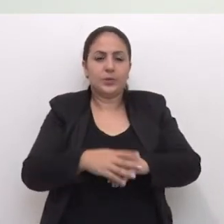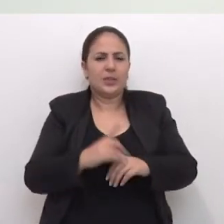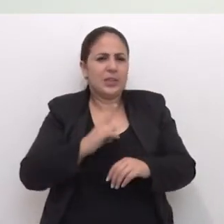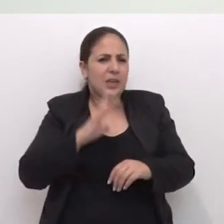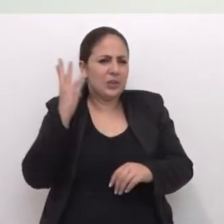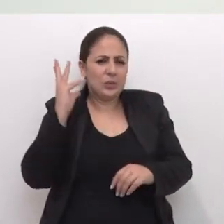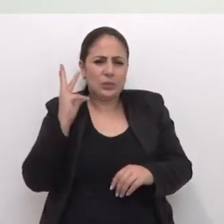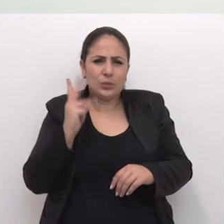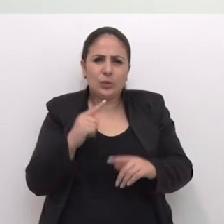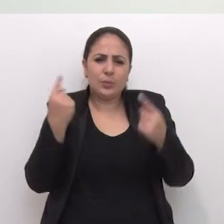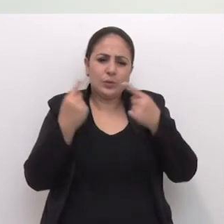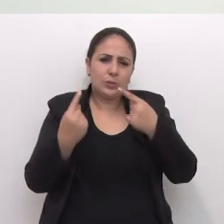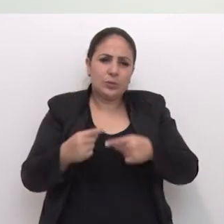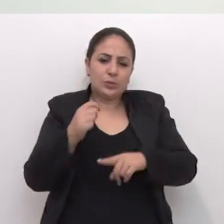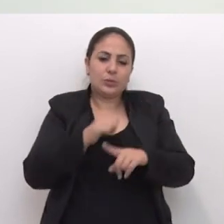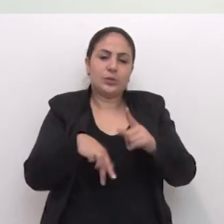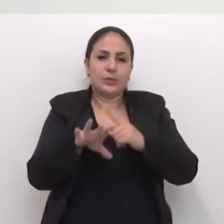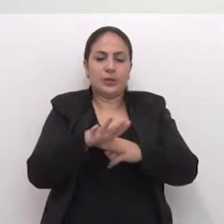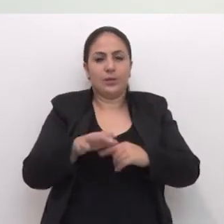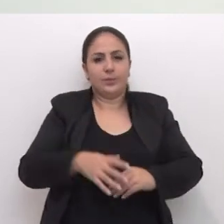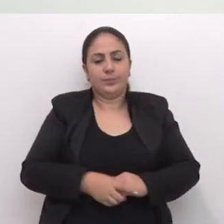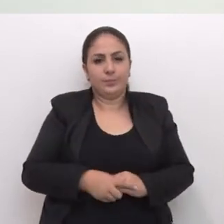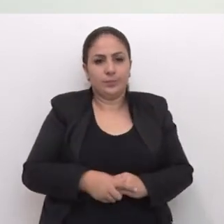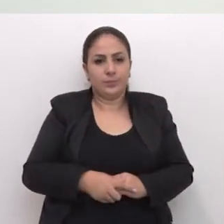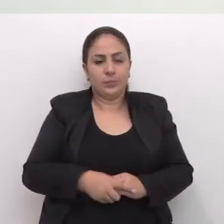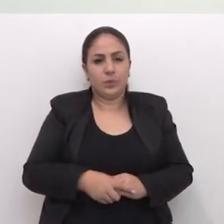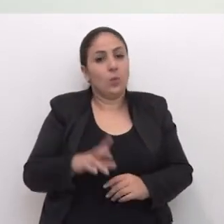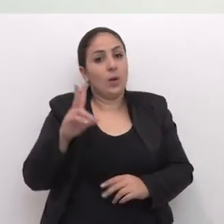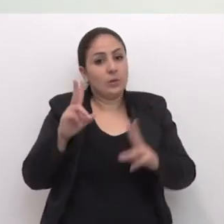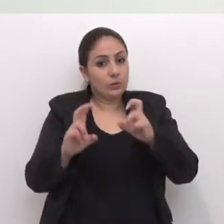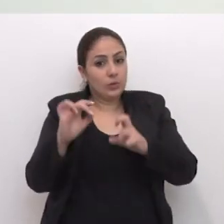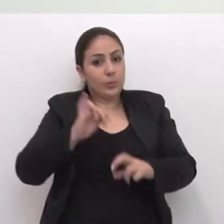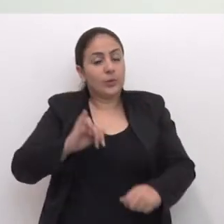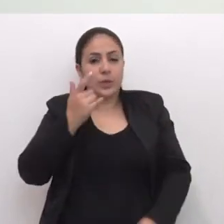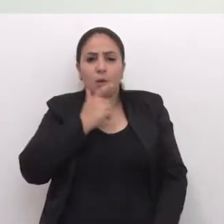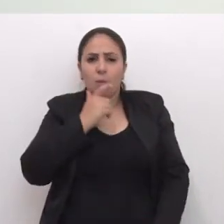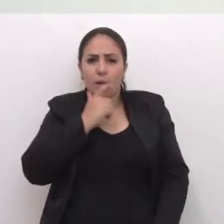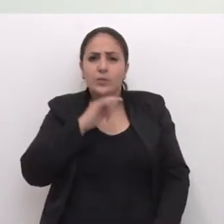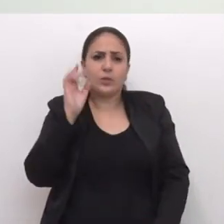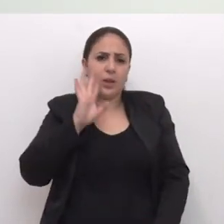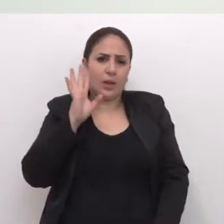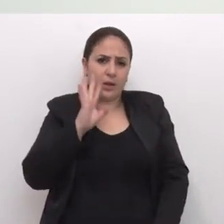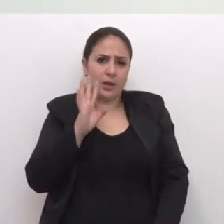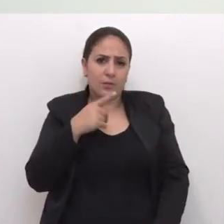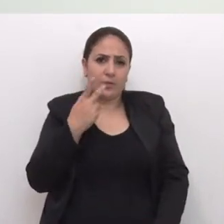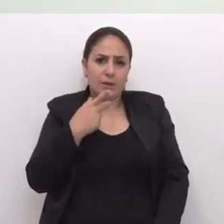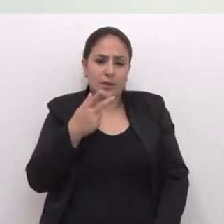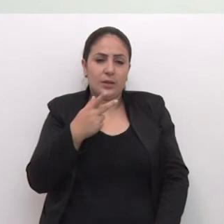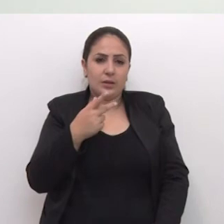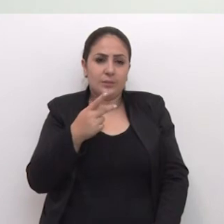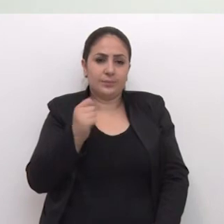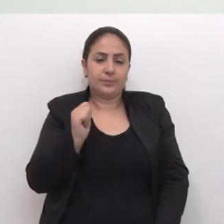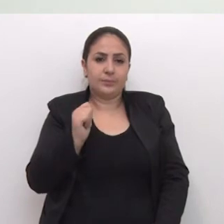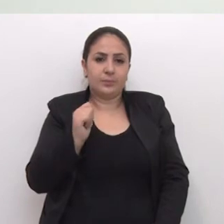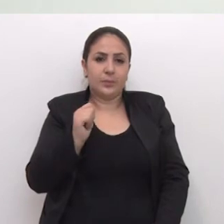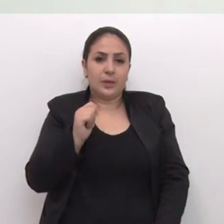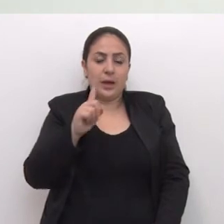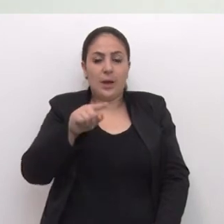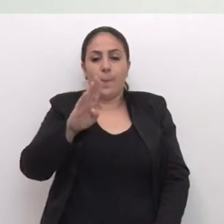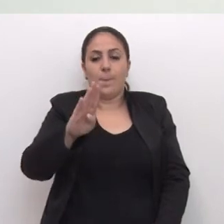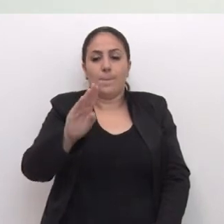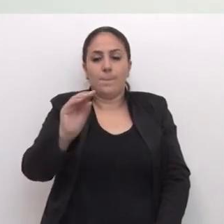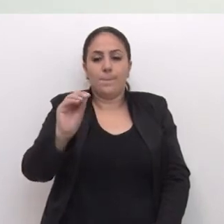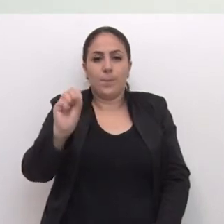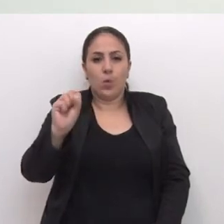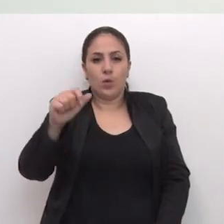assim, tem toda uma estrutura social. E uma questão bem importante que eu acho que dá para ressaltar